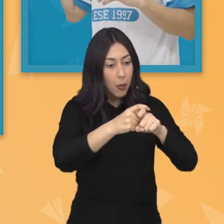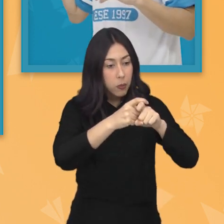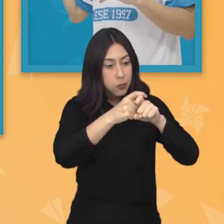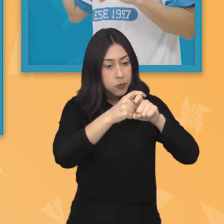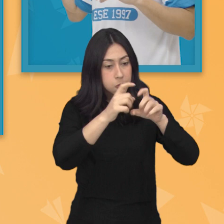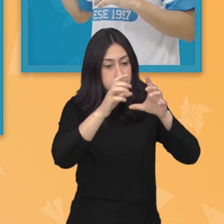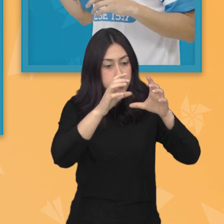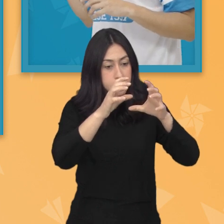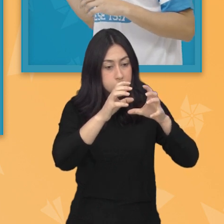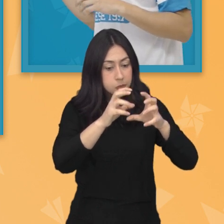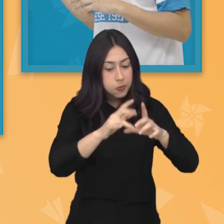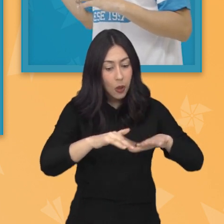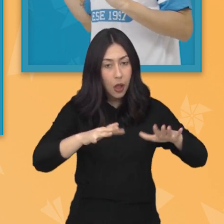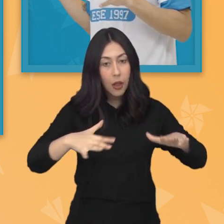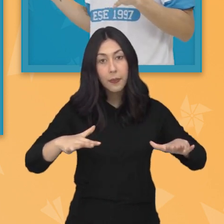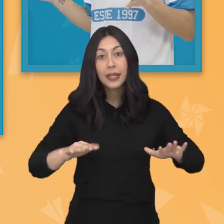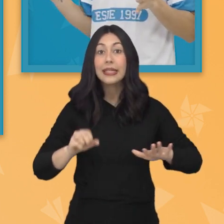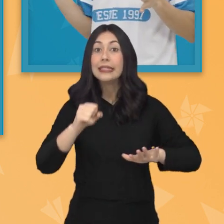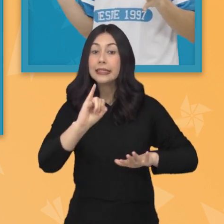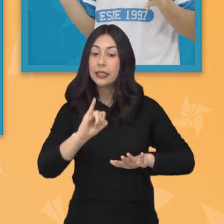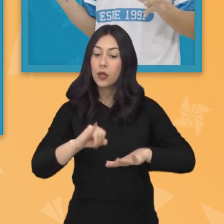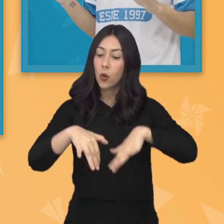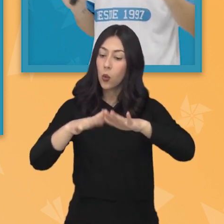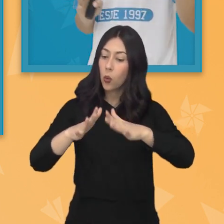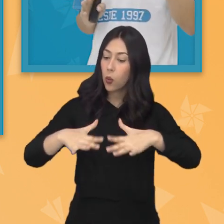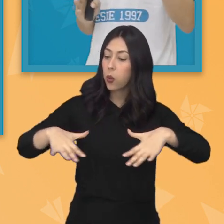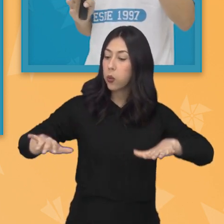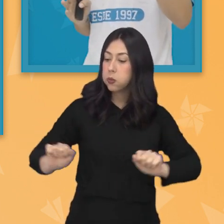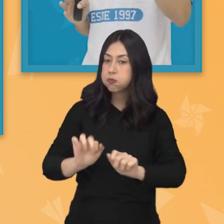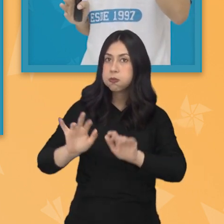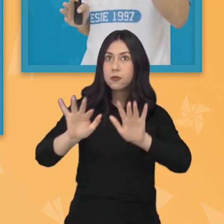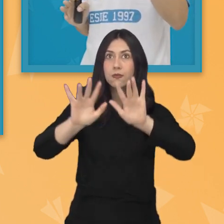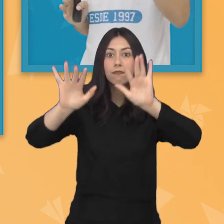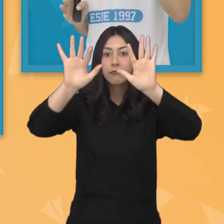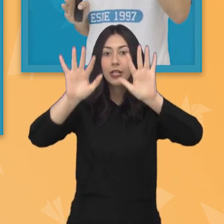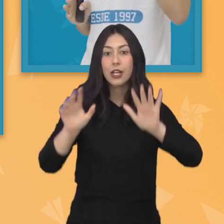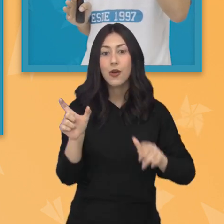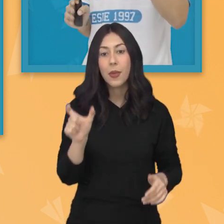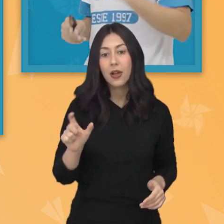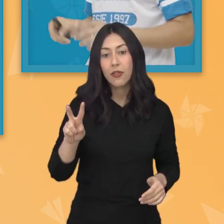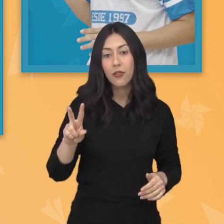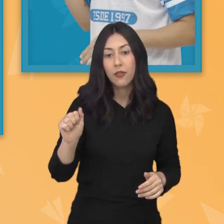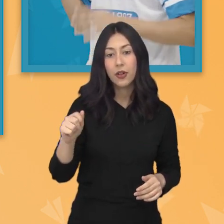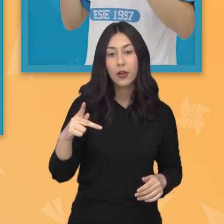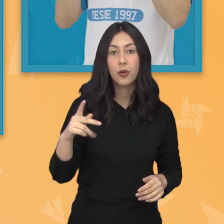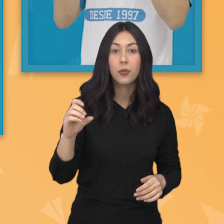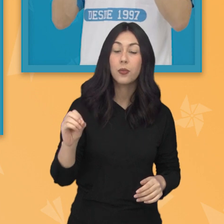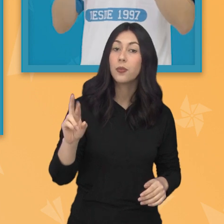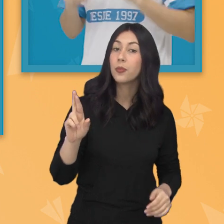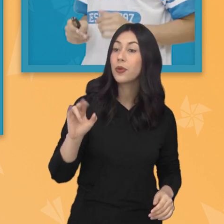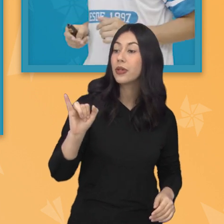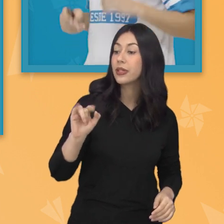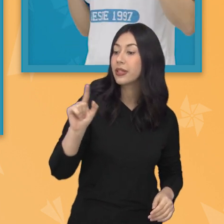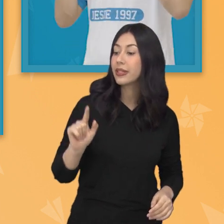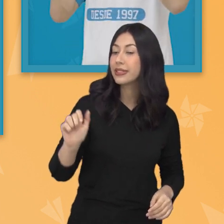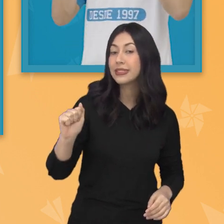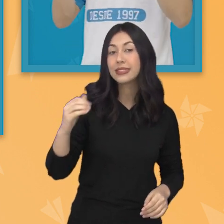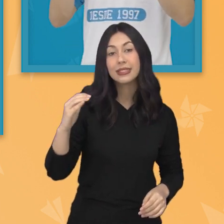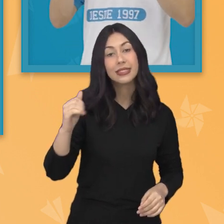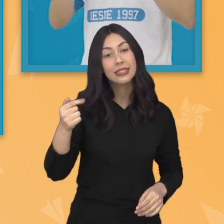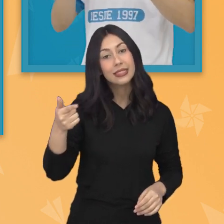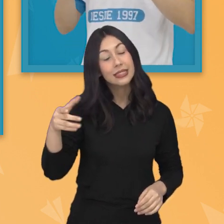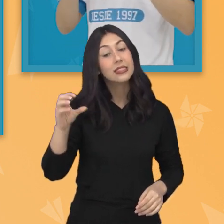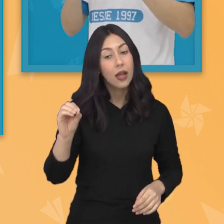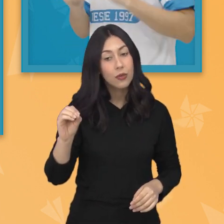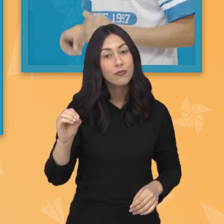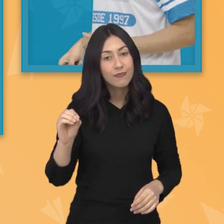quando vai passar para o gás, a gente chama ele de vaporização. Eu falei, lembra de vapor, gás, vapor, que aí vocês vão conseguir sempre se assimilar